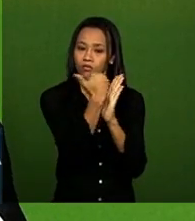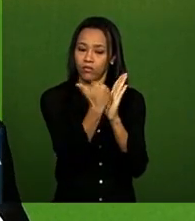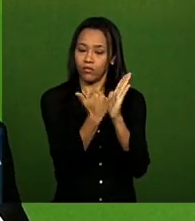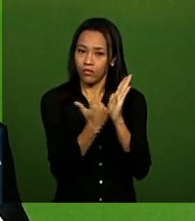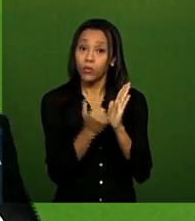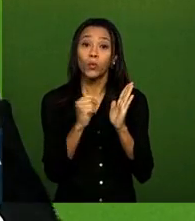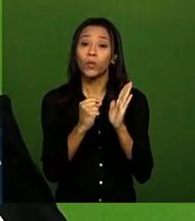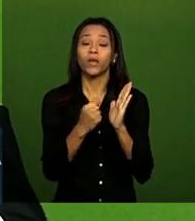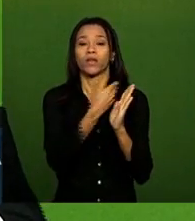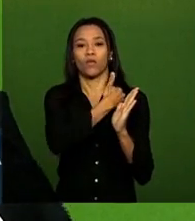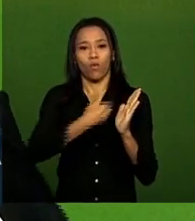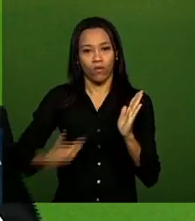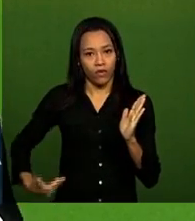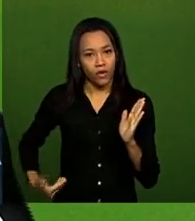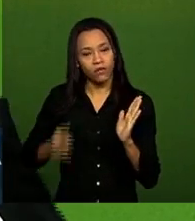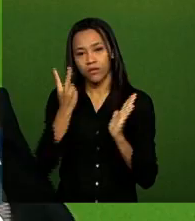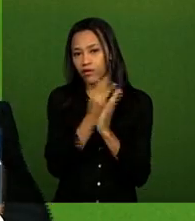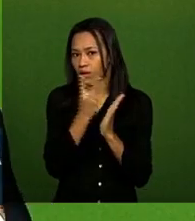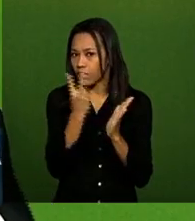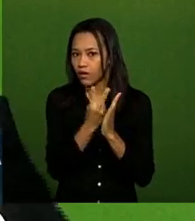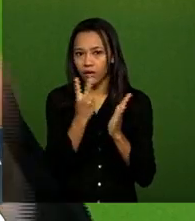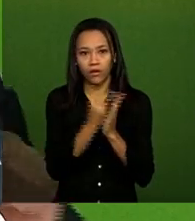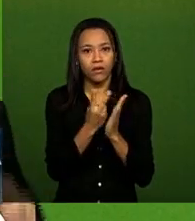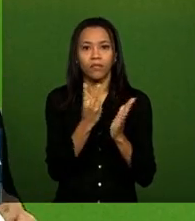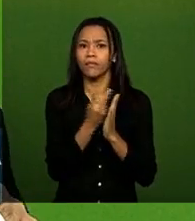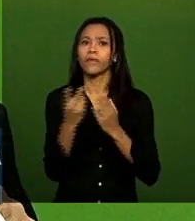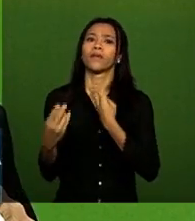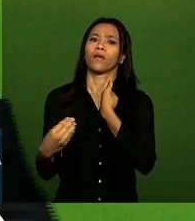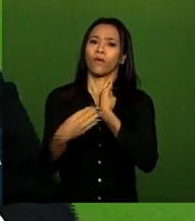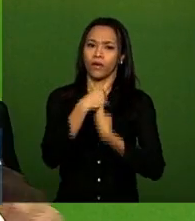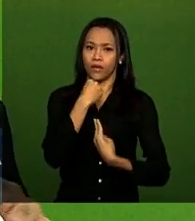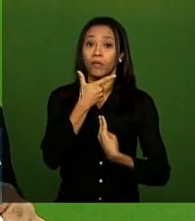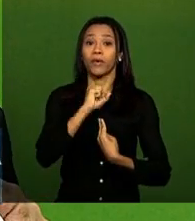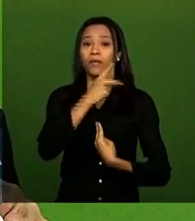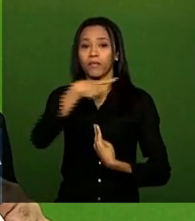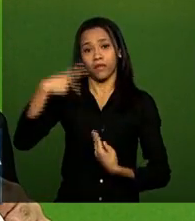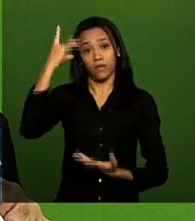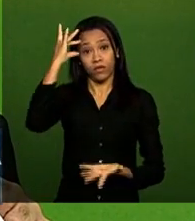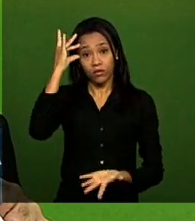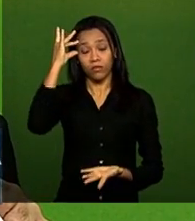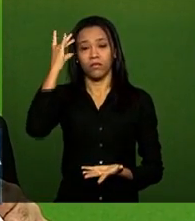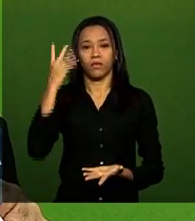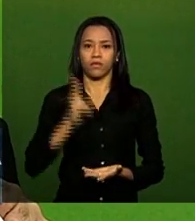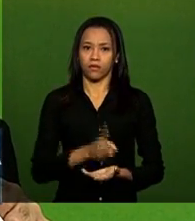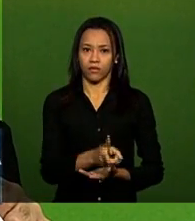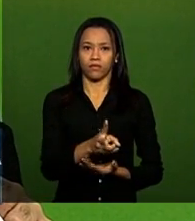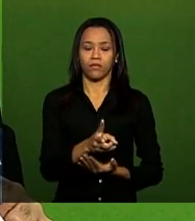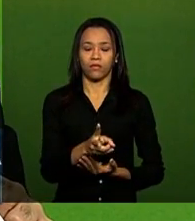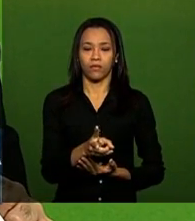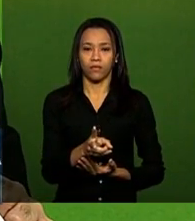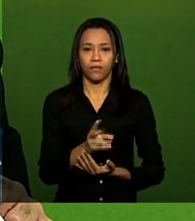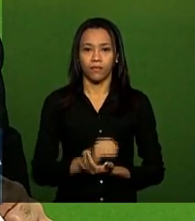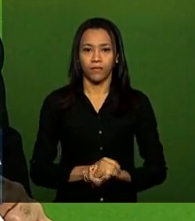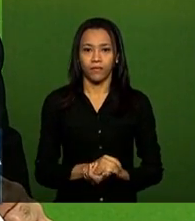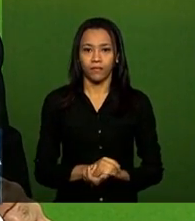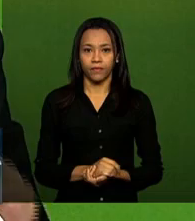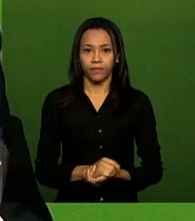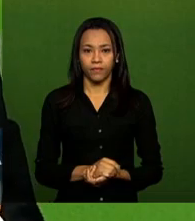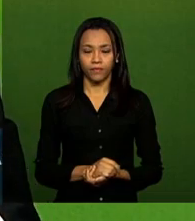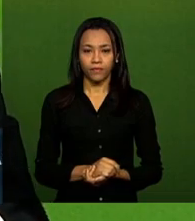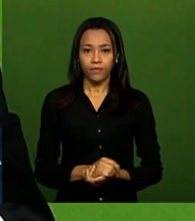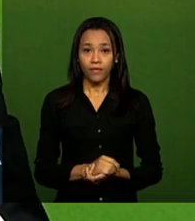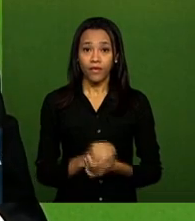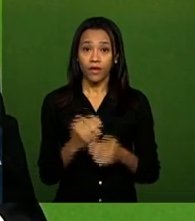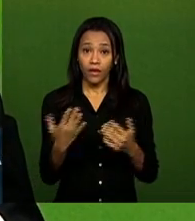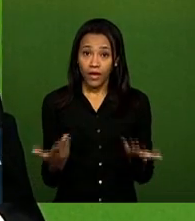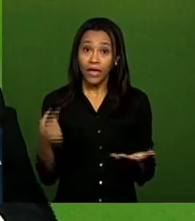governo orientado liderado comandado pelo presidente que foi anunciado E é